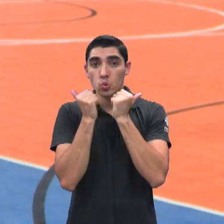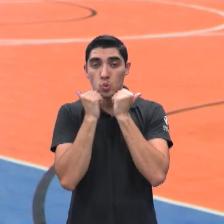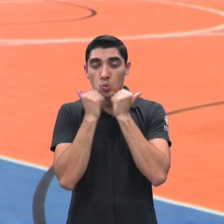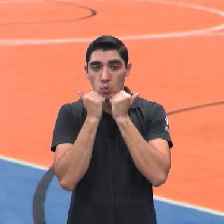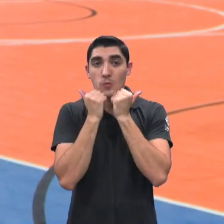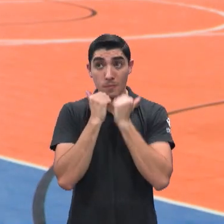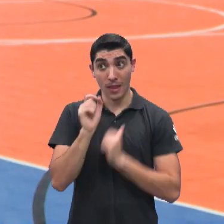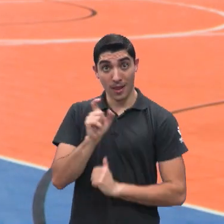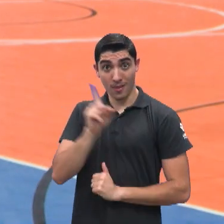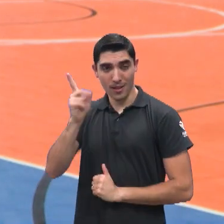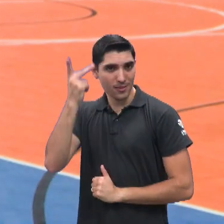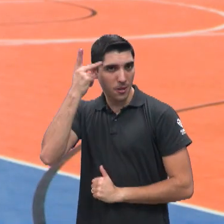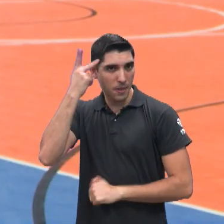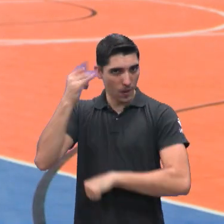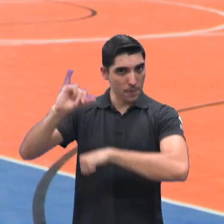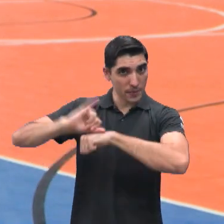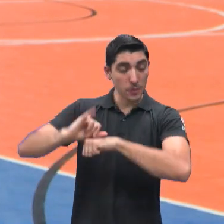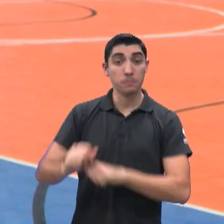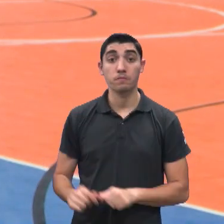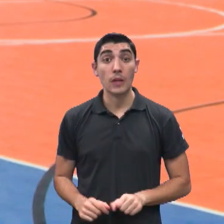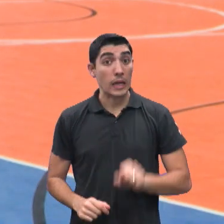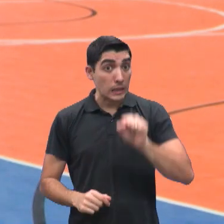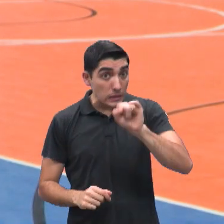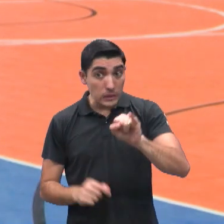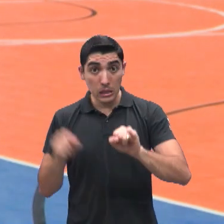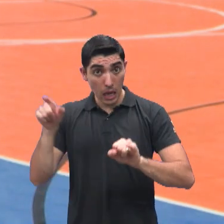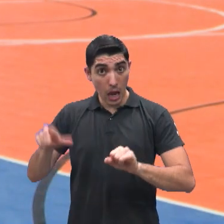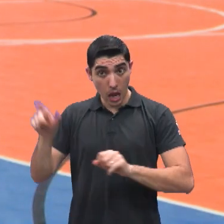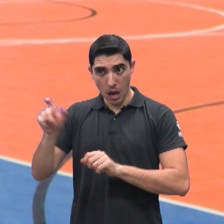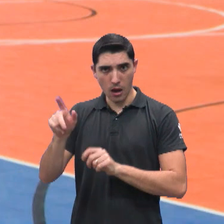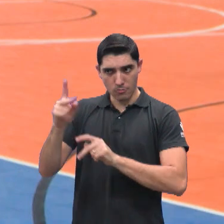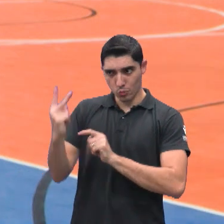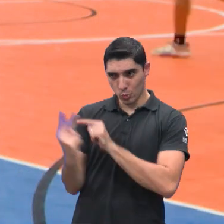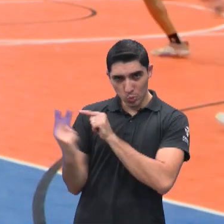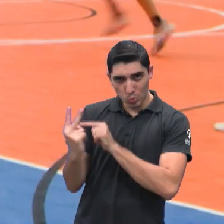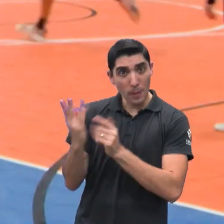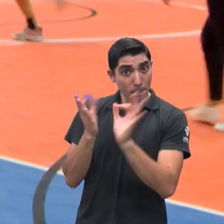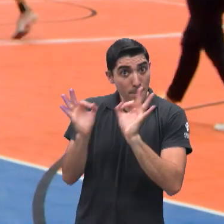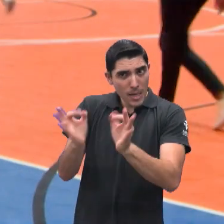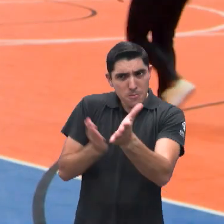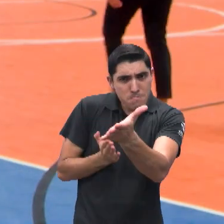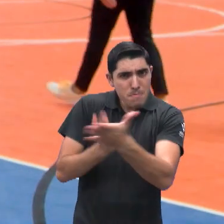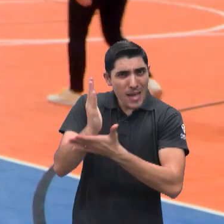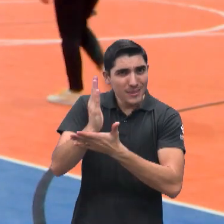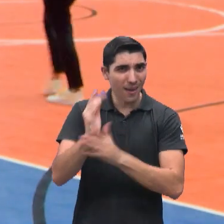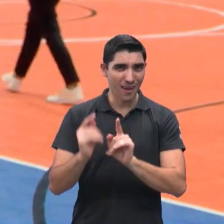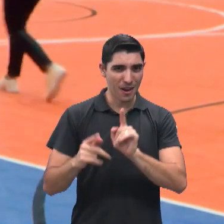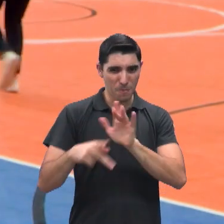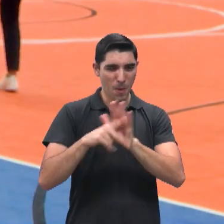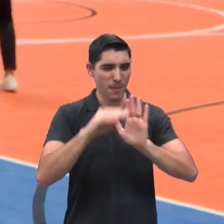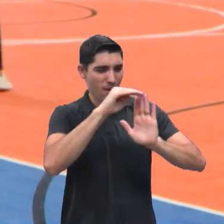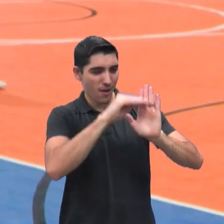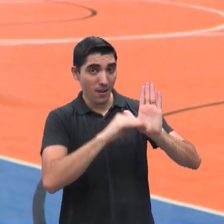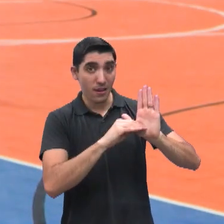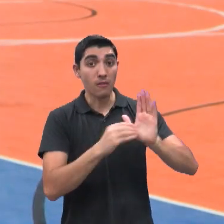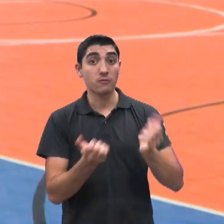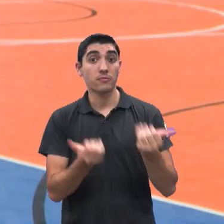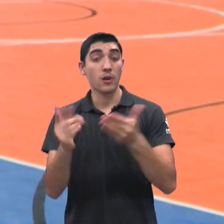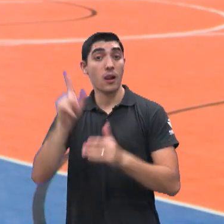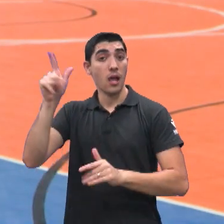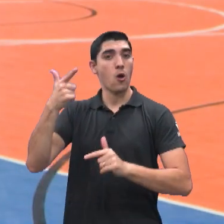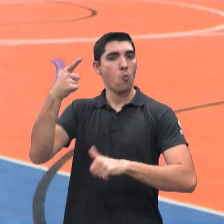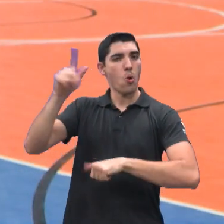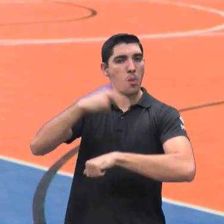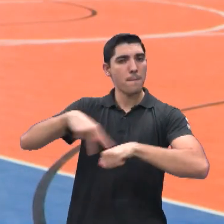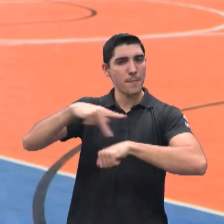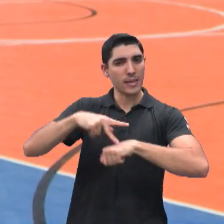elas sejam incluídas na lista final de 2 atletas que vão para a Copa do Mundo, elas seguem até a Croácia, onde a seleção